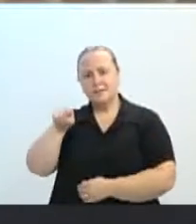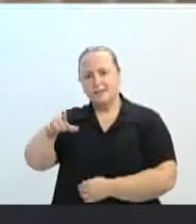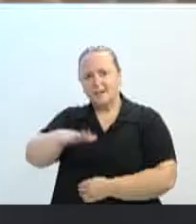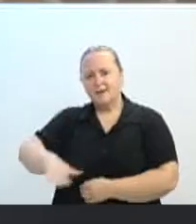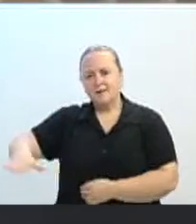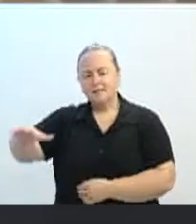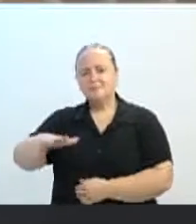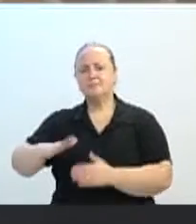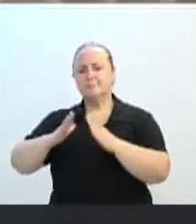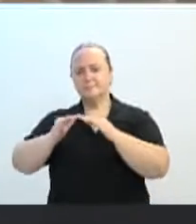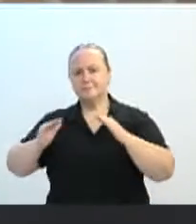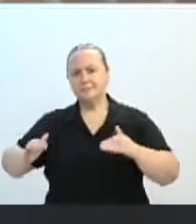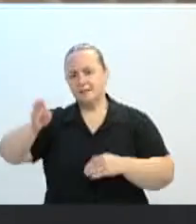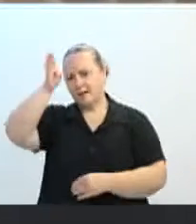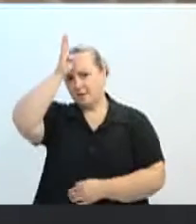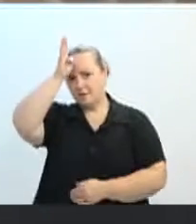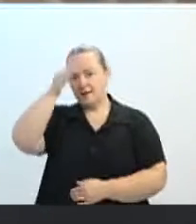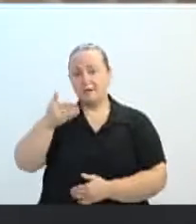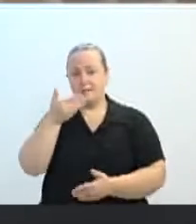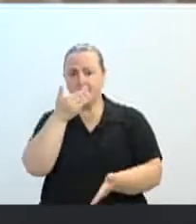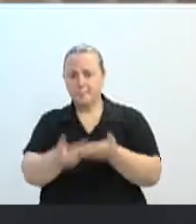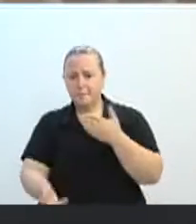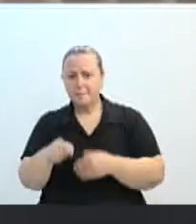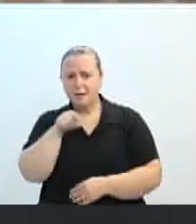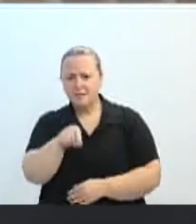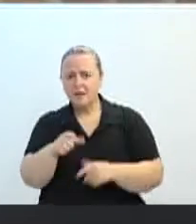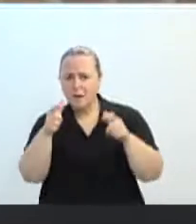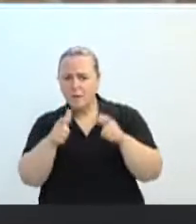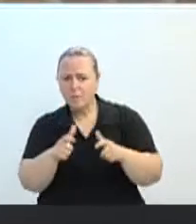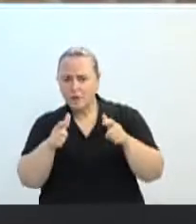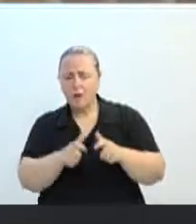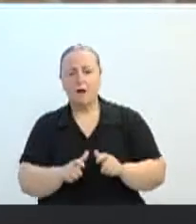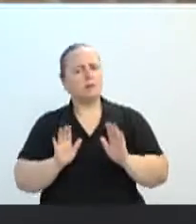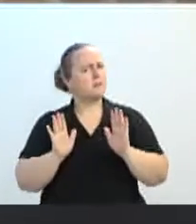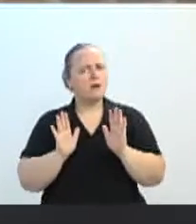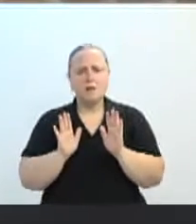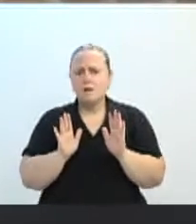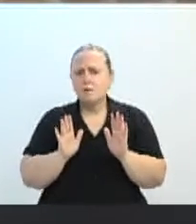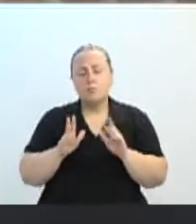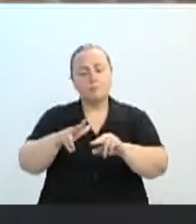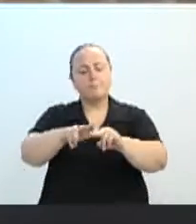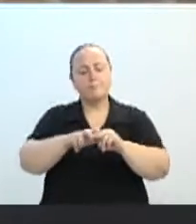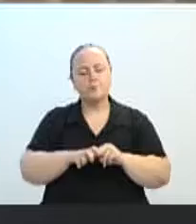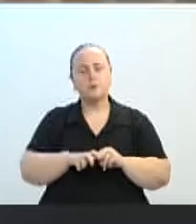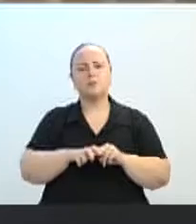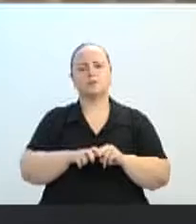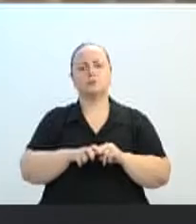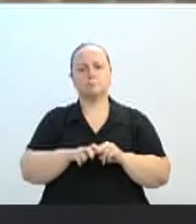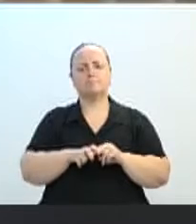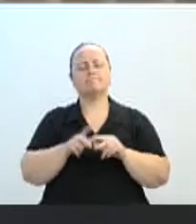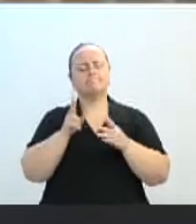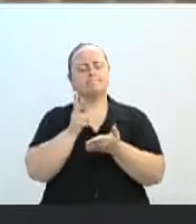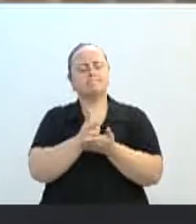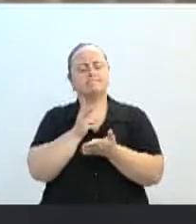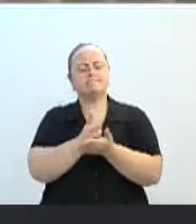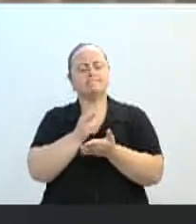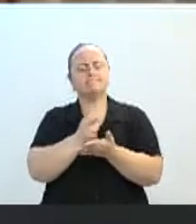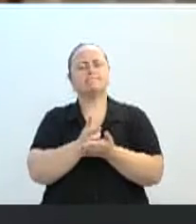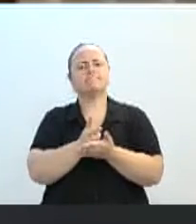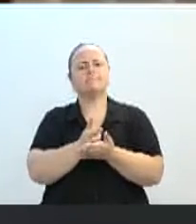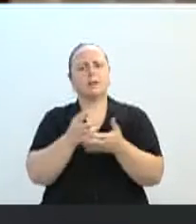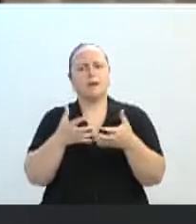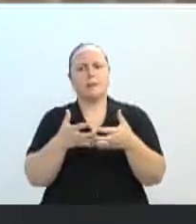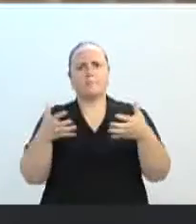região ter Salto do Badenfurt não pode perder a sua unidade de saúde então que a gente possa esconder-se Na audiência pública permaneça daquela unidade inclusive e